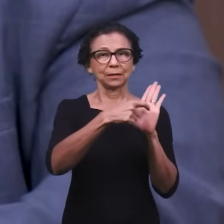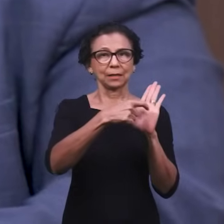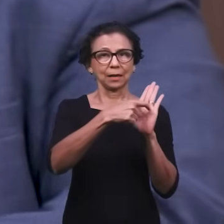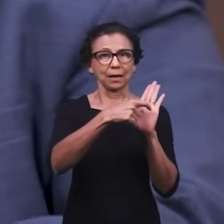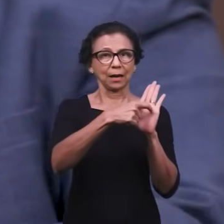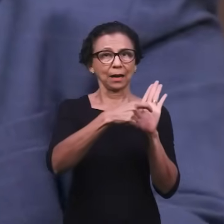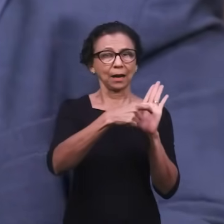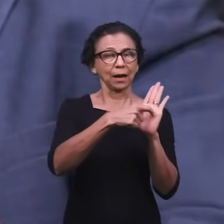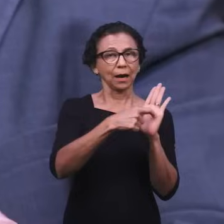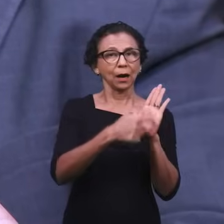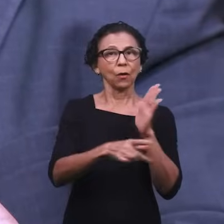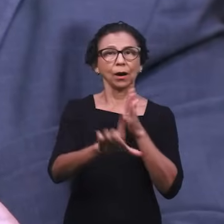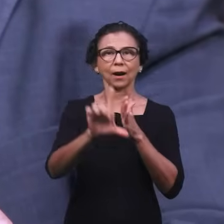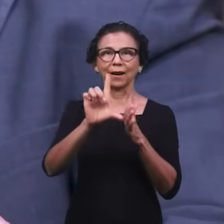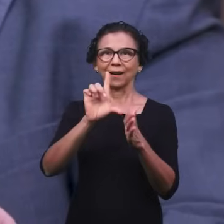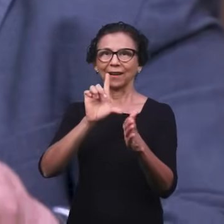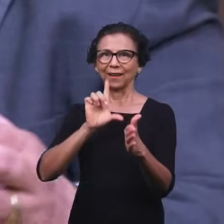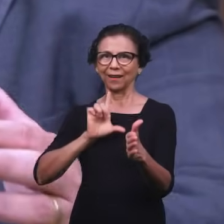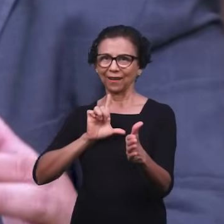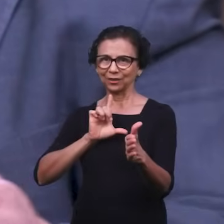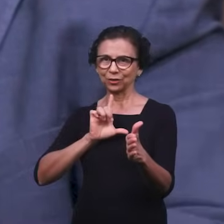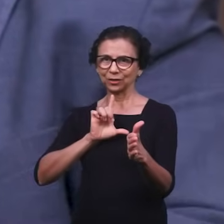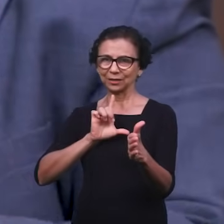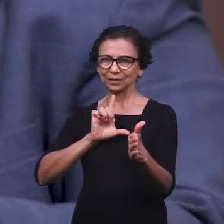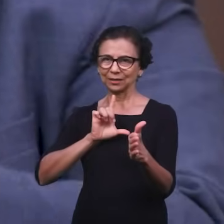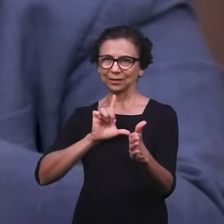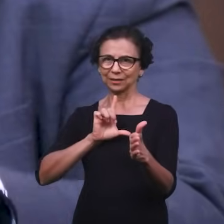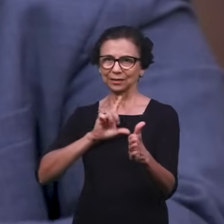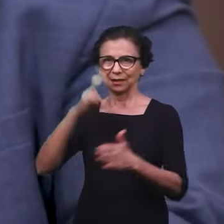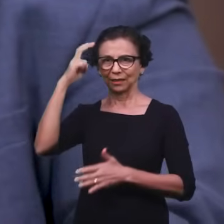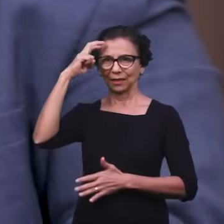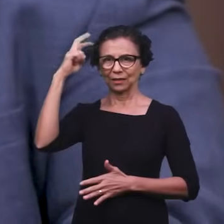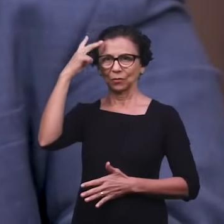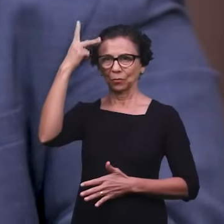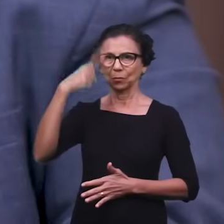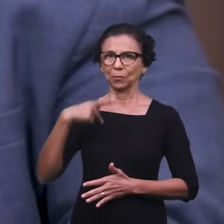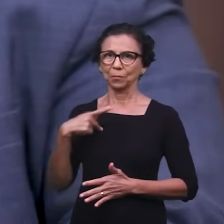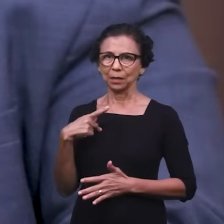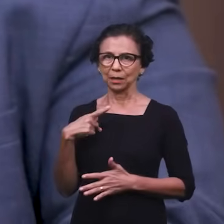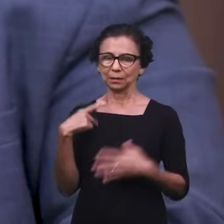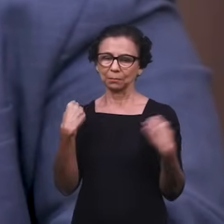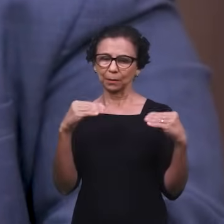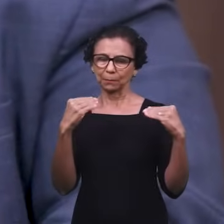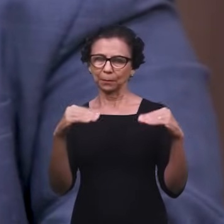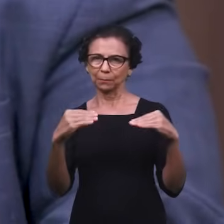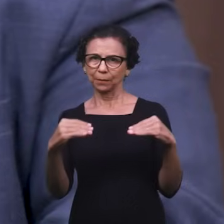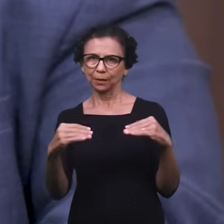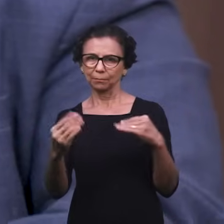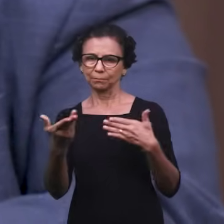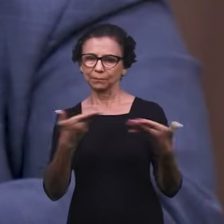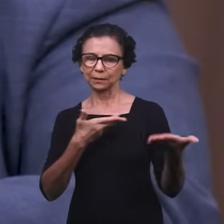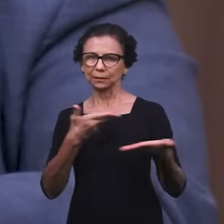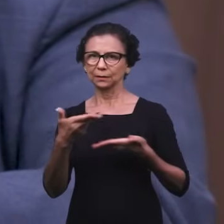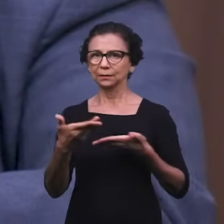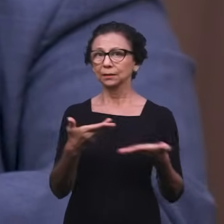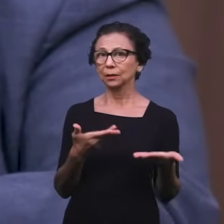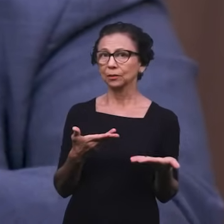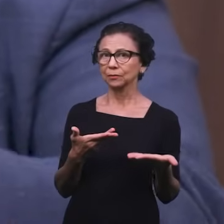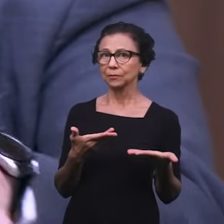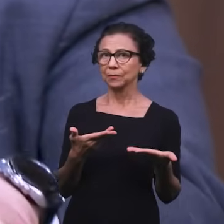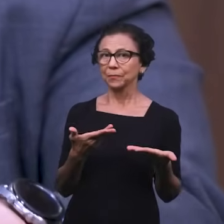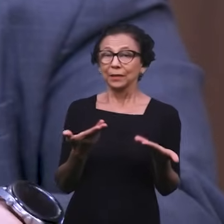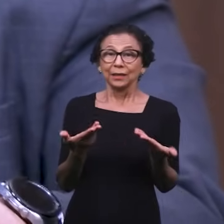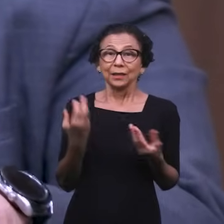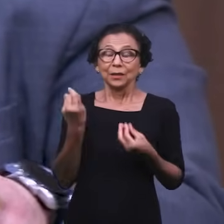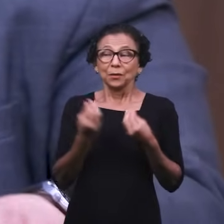parte daquilo que é a inteligência humana, ela vai se aperfeiçoando daquilo que é um background humano. Sim. E a gente não